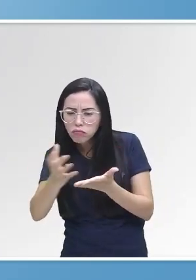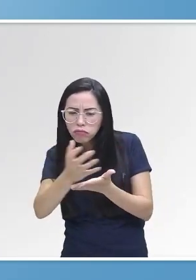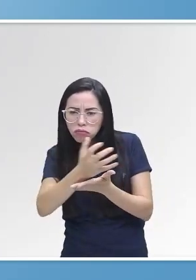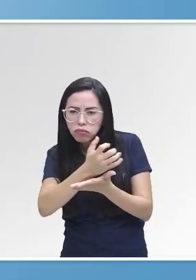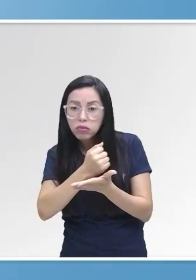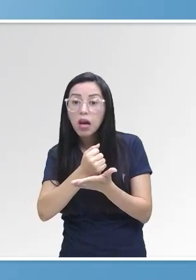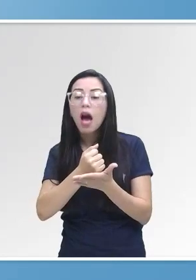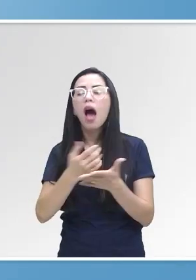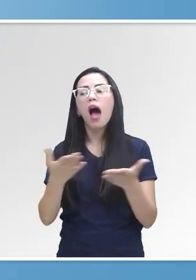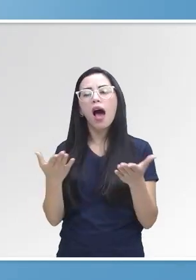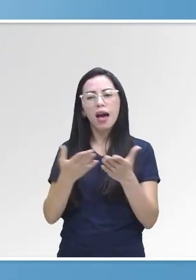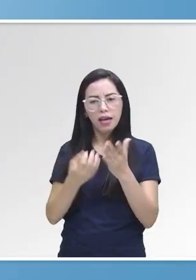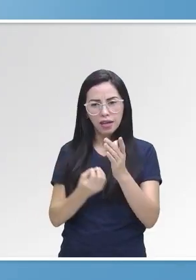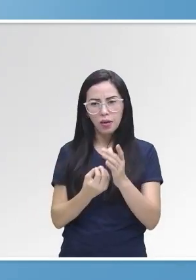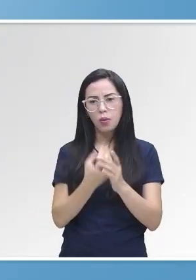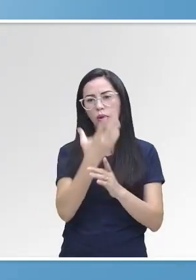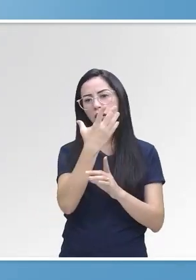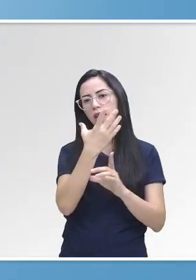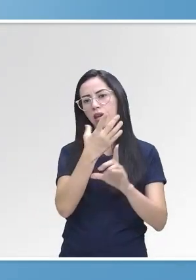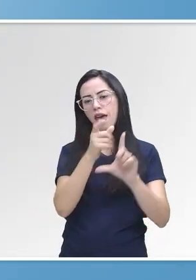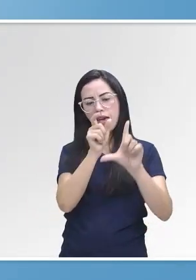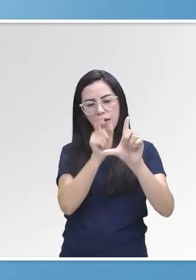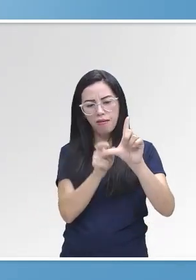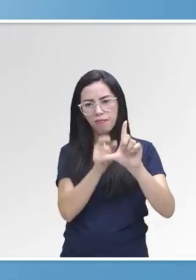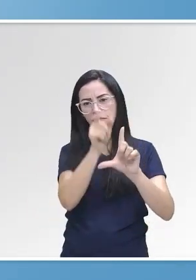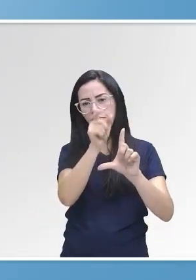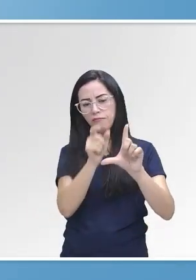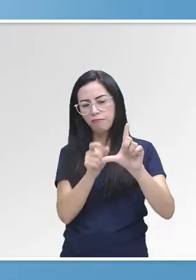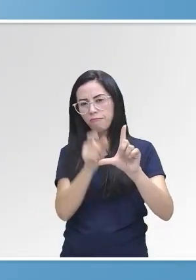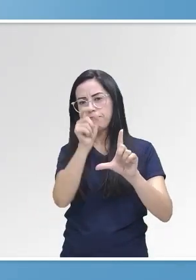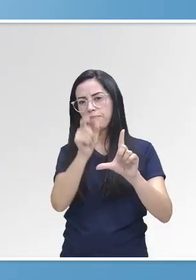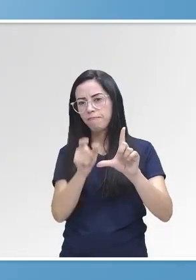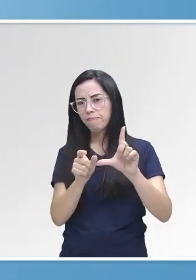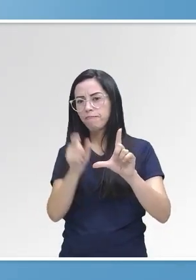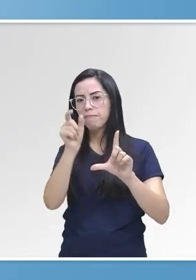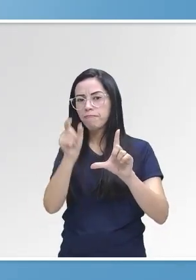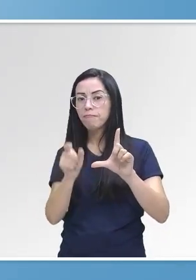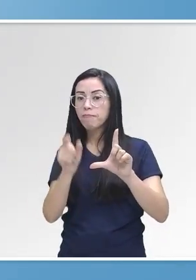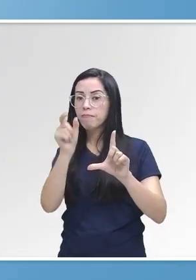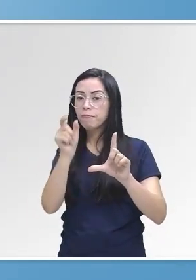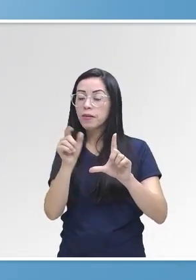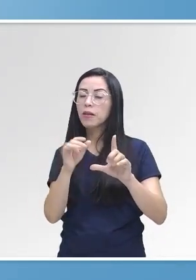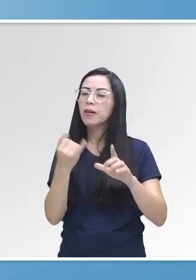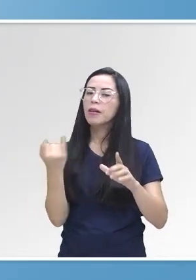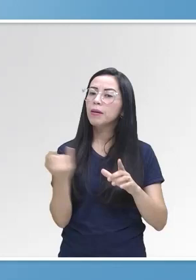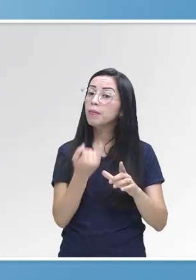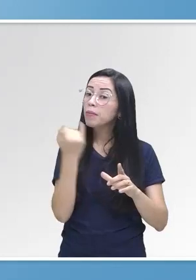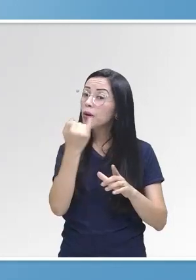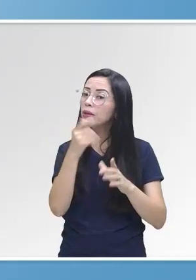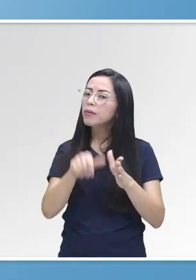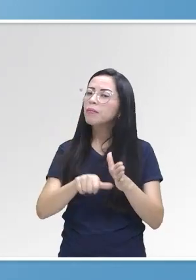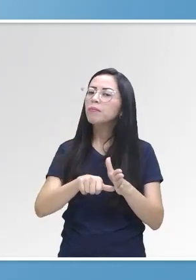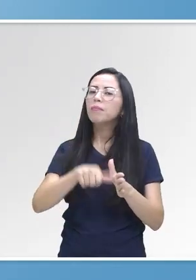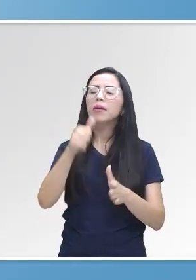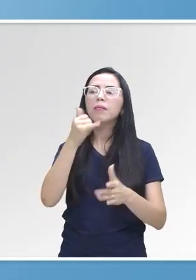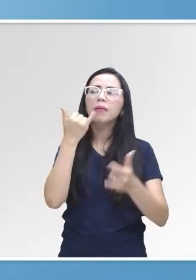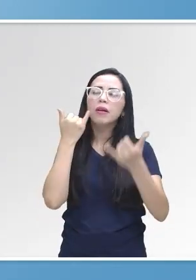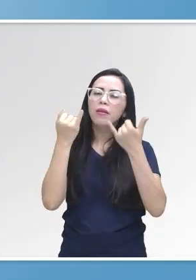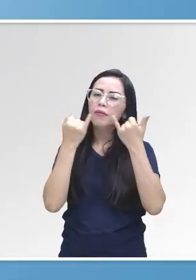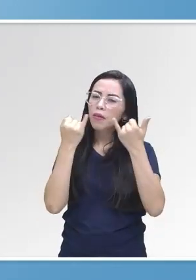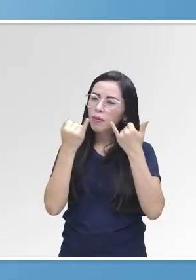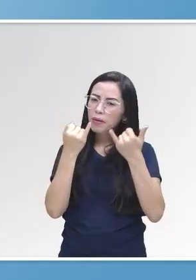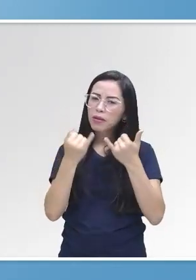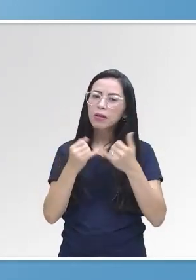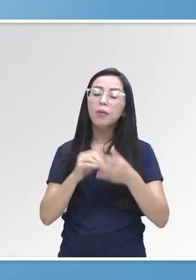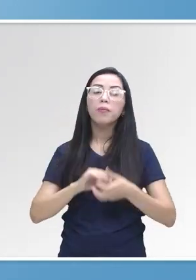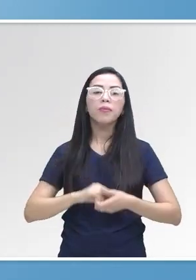o gráfico primeiro eu tenho que ter o que as informações para poder montar o meu gráfico viro aí o seu negócio de